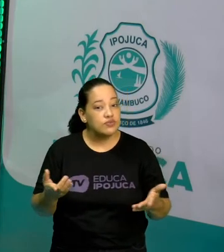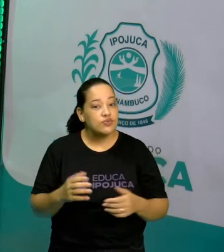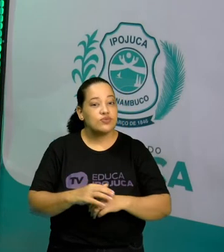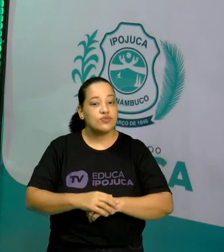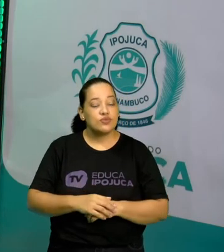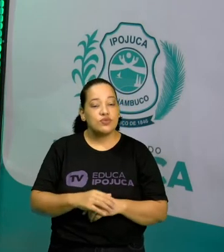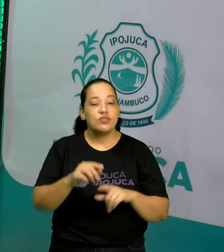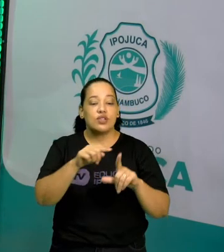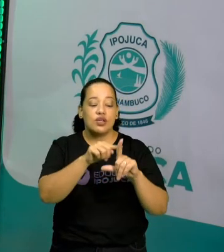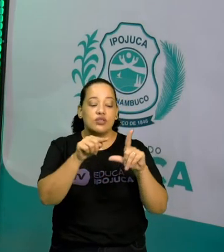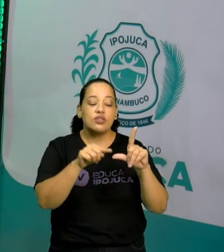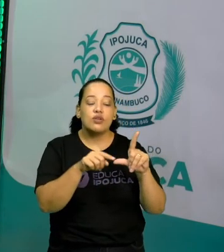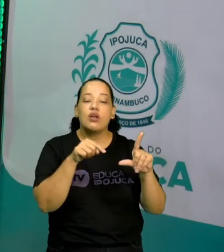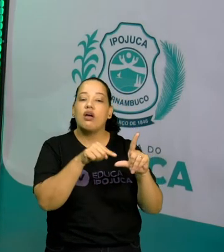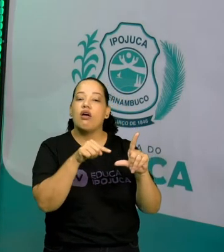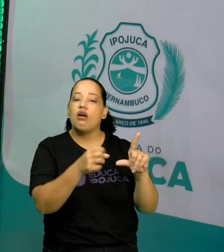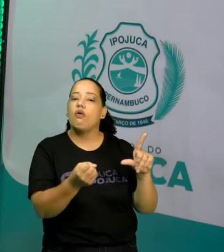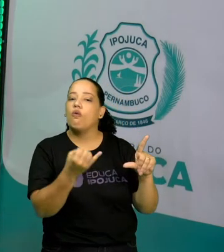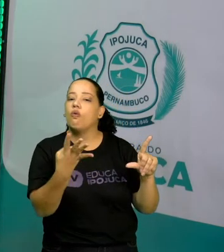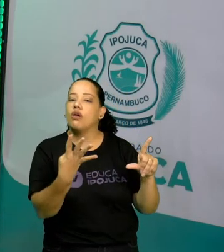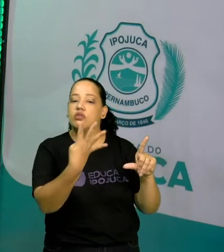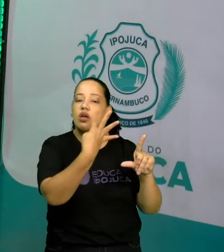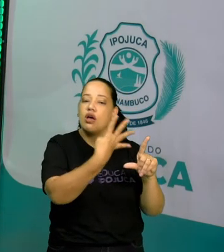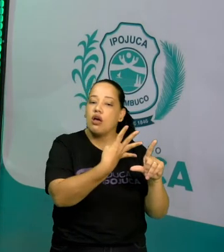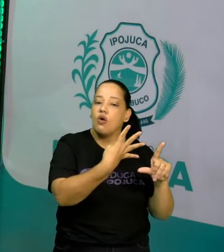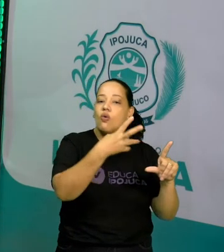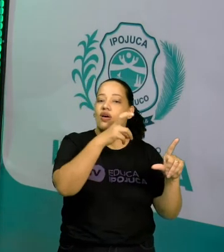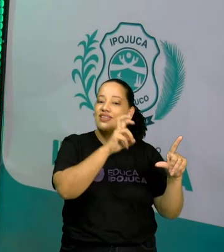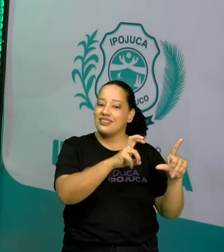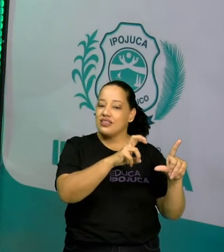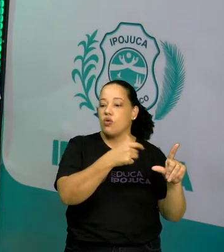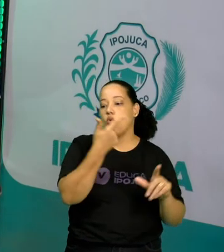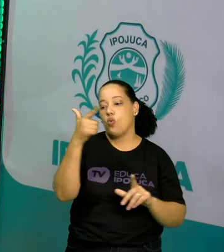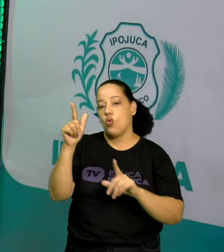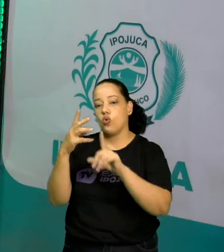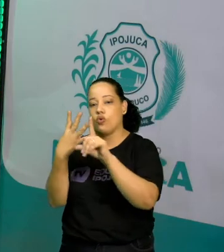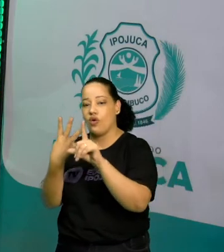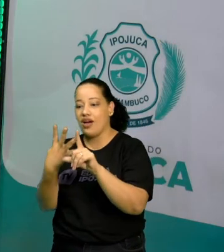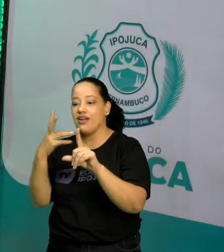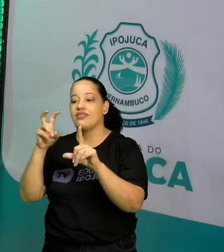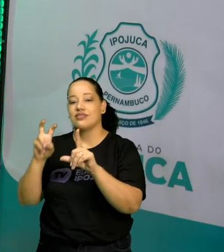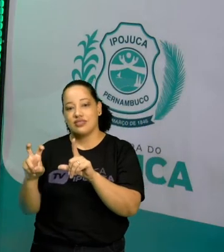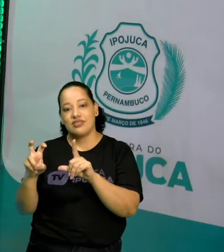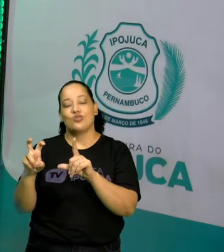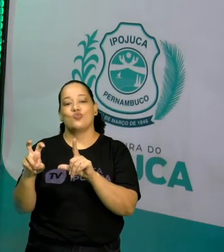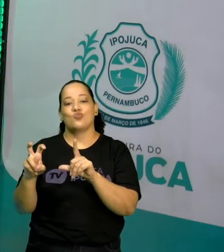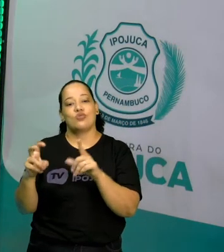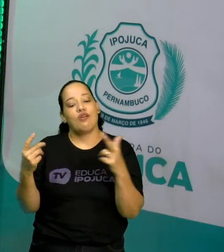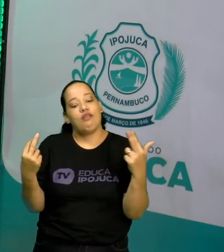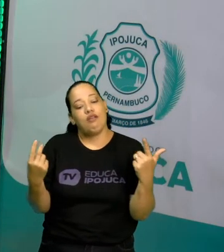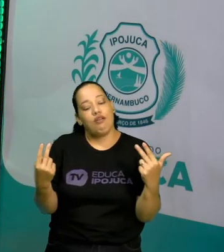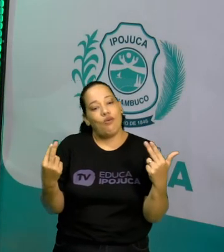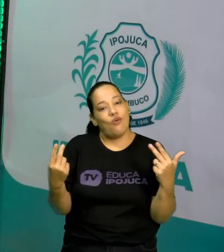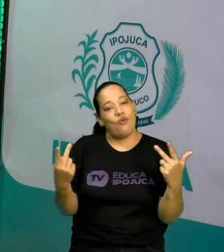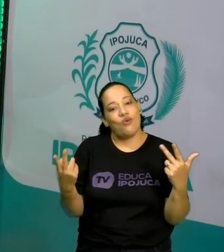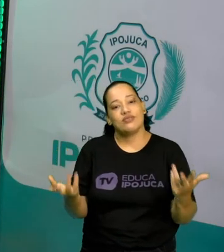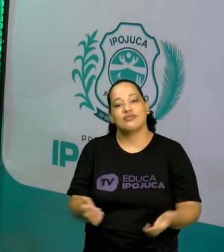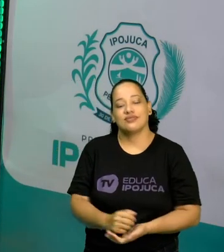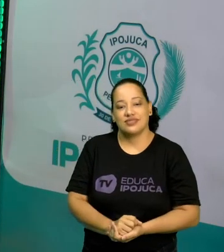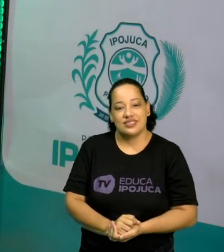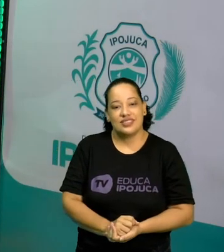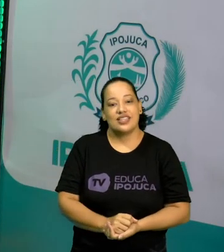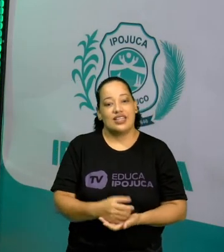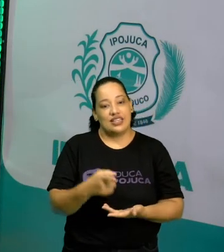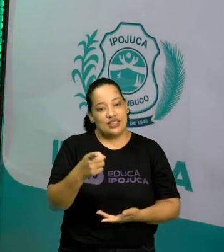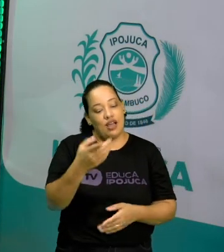desse triângulo é 45. E o do outro também é 45 graus. E aí, foi fácil? Foi difícil? É